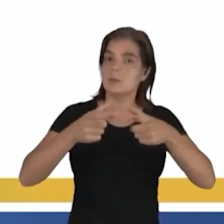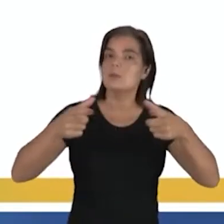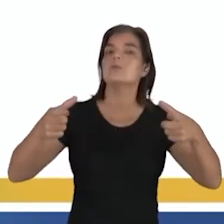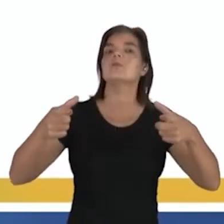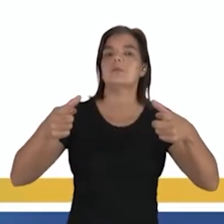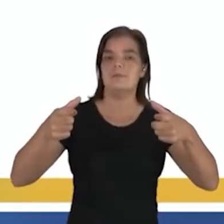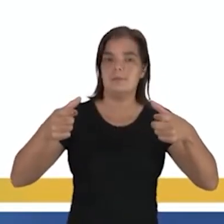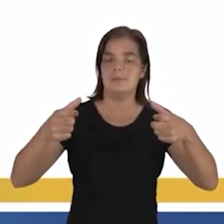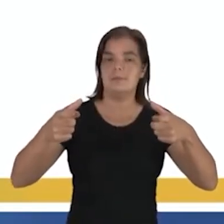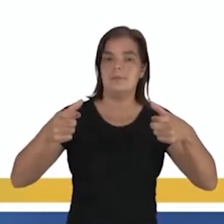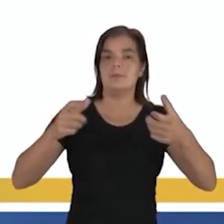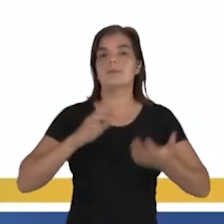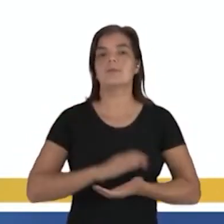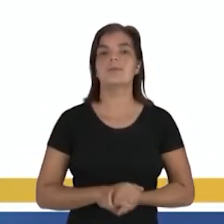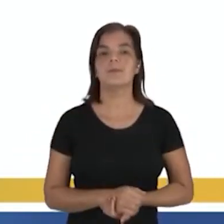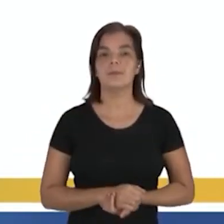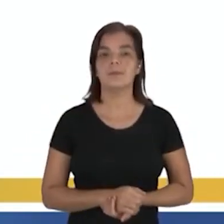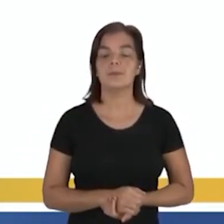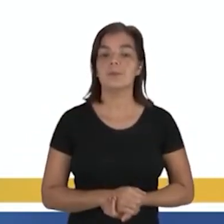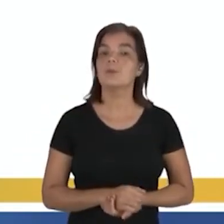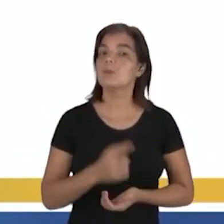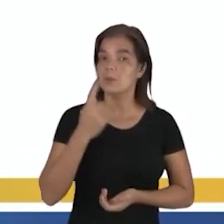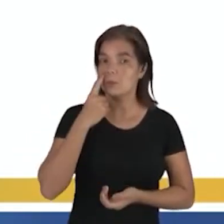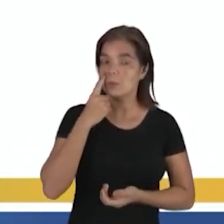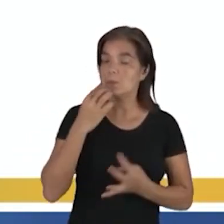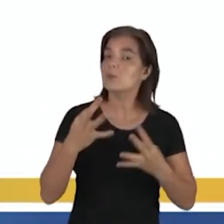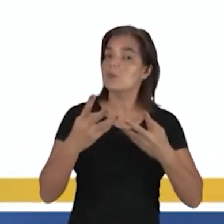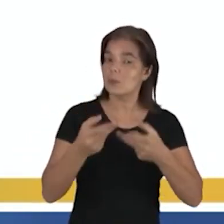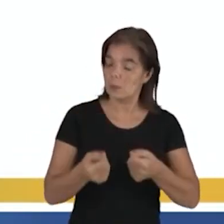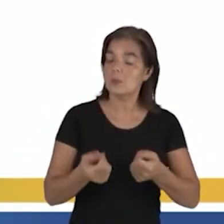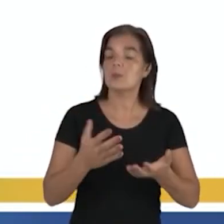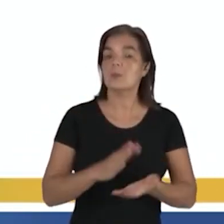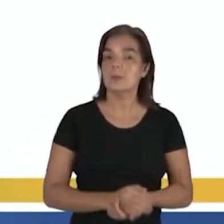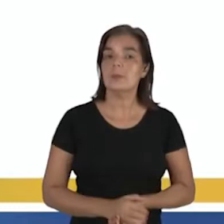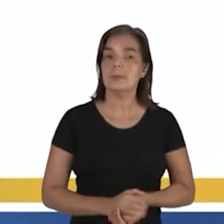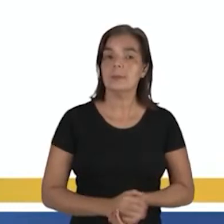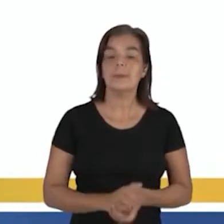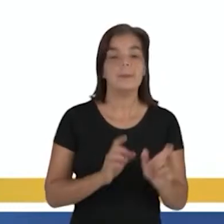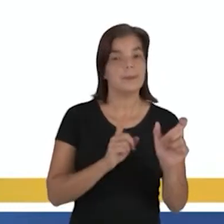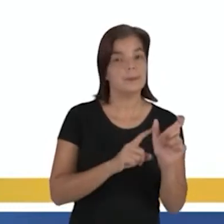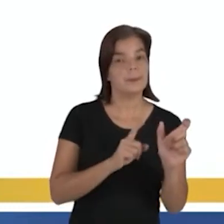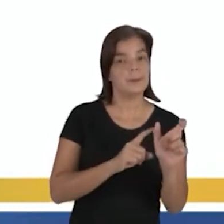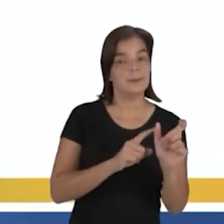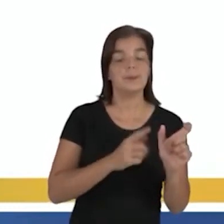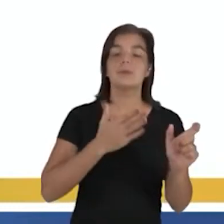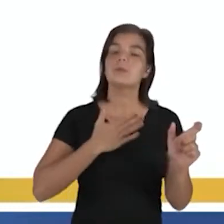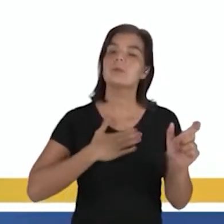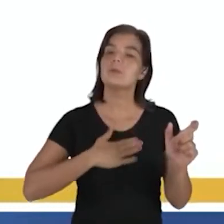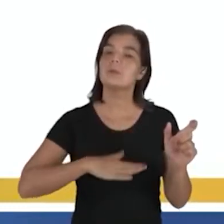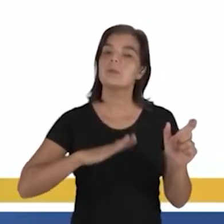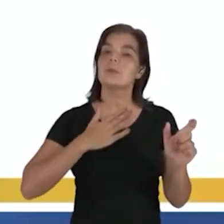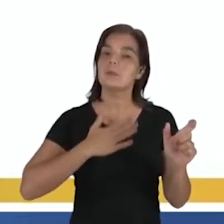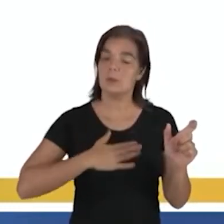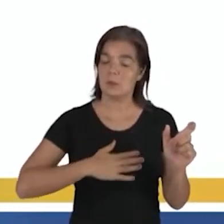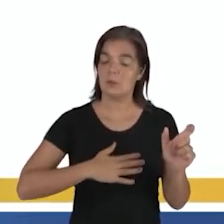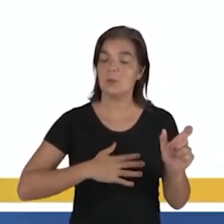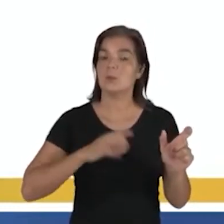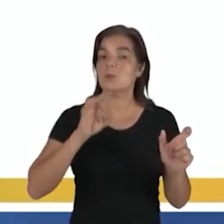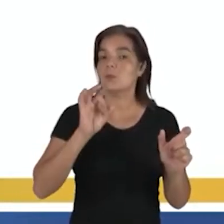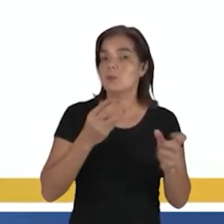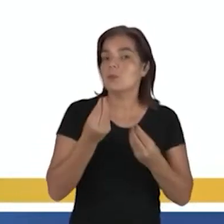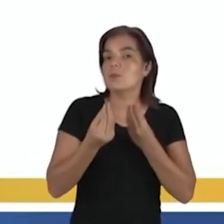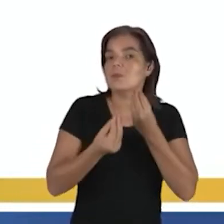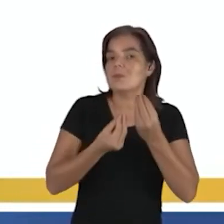cresce, ele aumenta. Ficou completo o sentido. A palavra lentamente só indica o